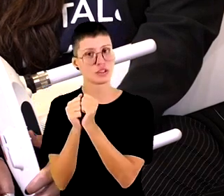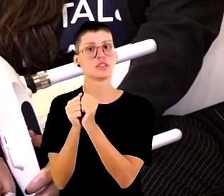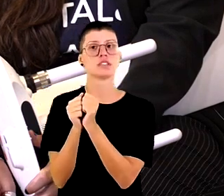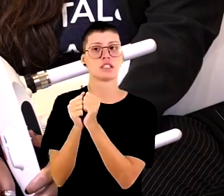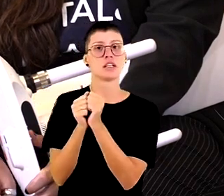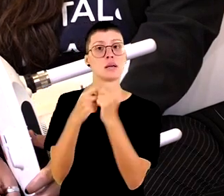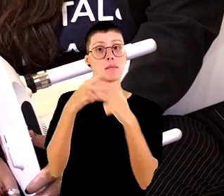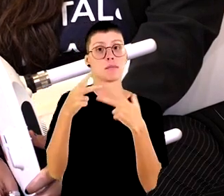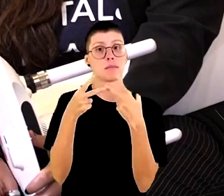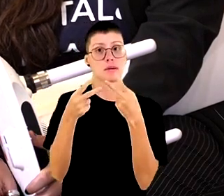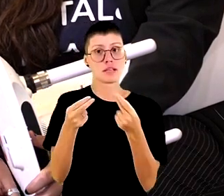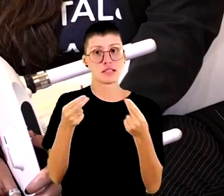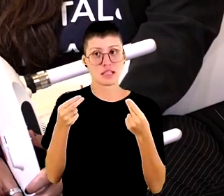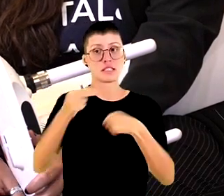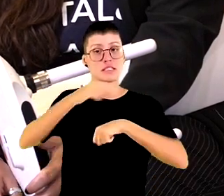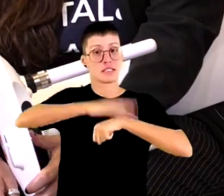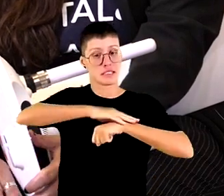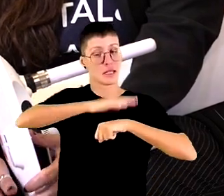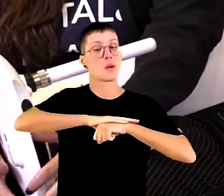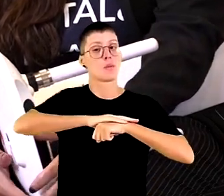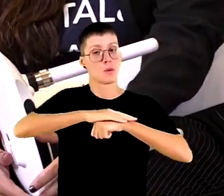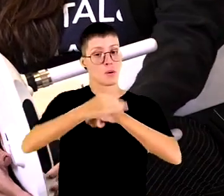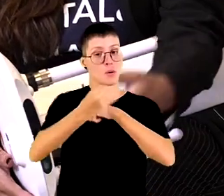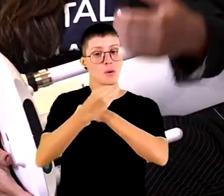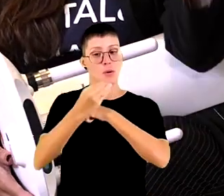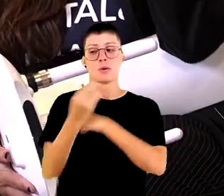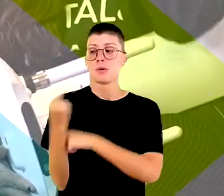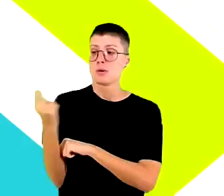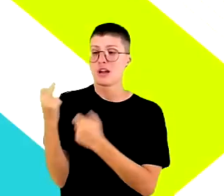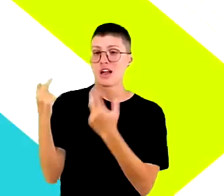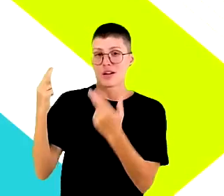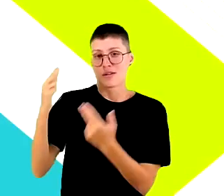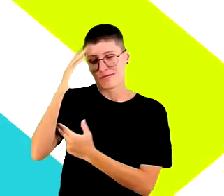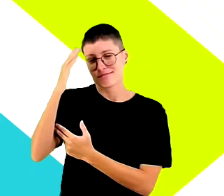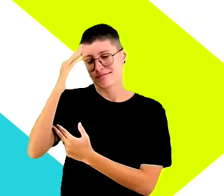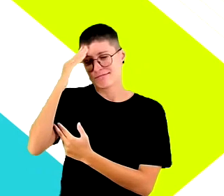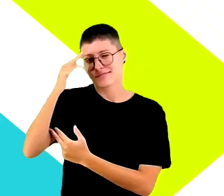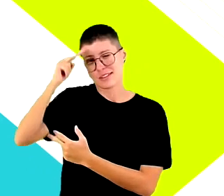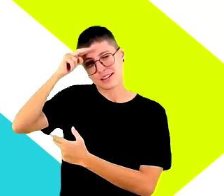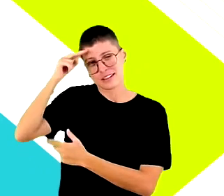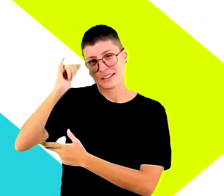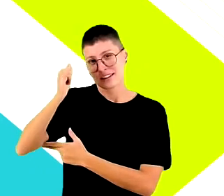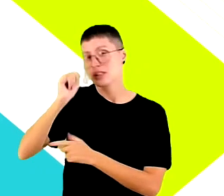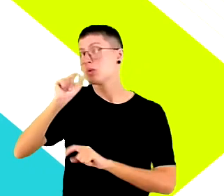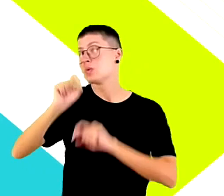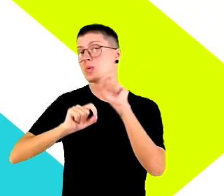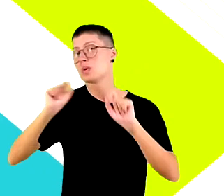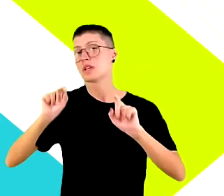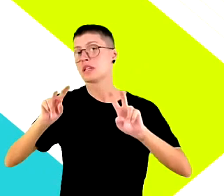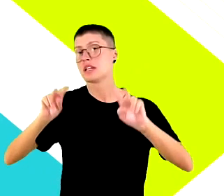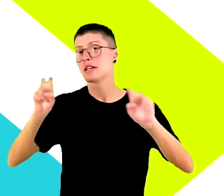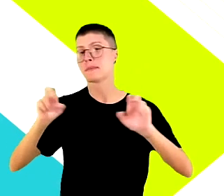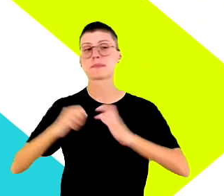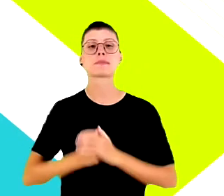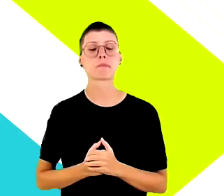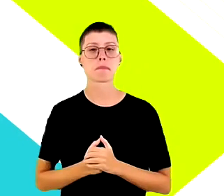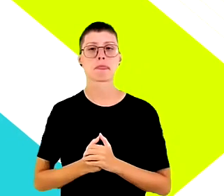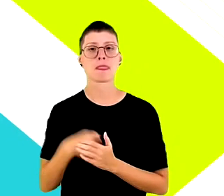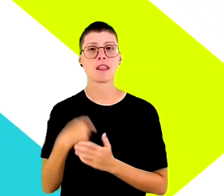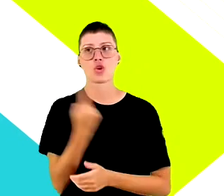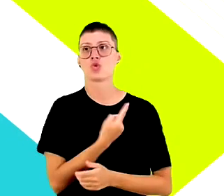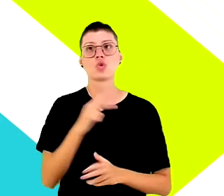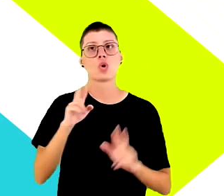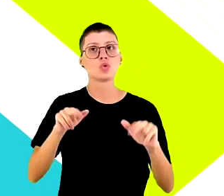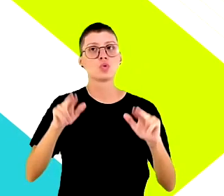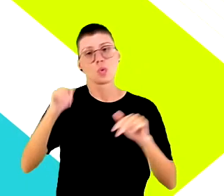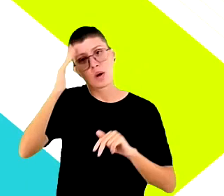muito tempo. A gente tinha um sonho em comum que eu vou contar um pouco para vocês sobre eles. Mas como a gente nunca sonha sozinhos, né, a gente tem que